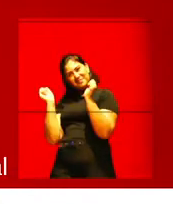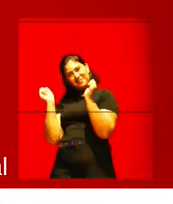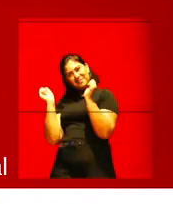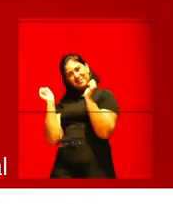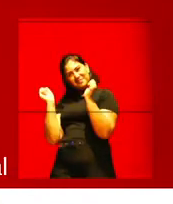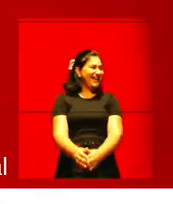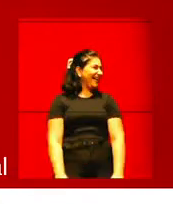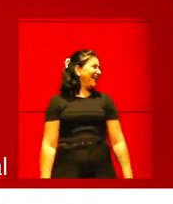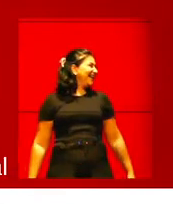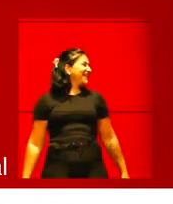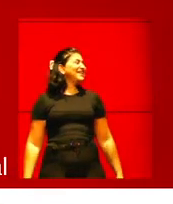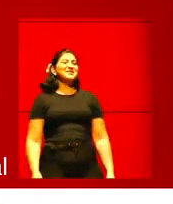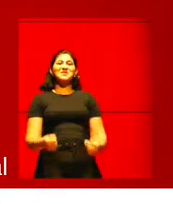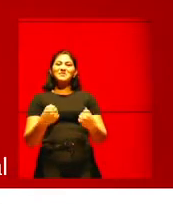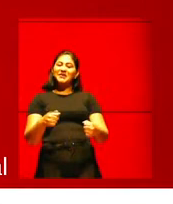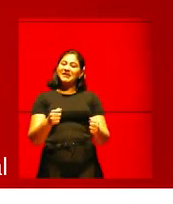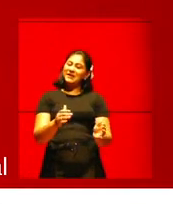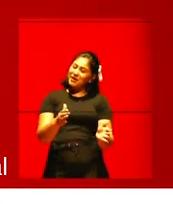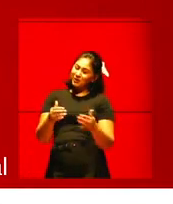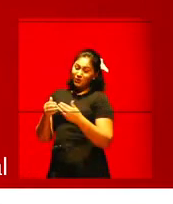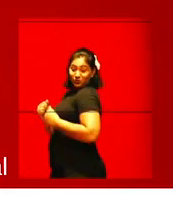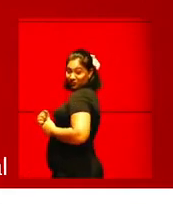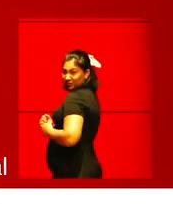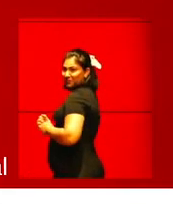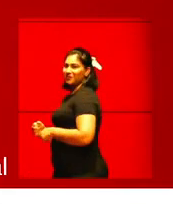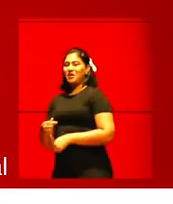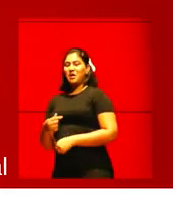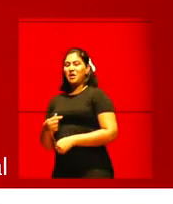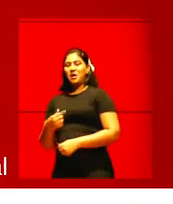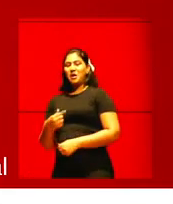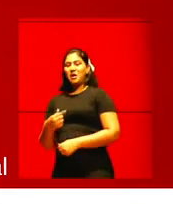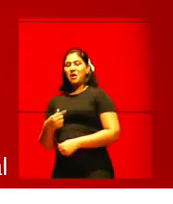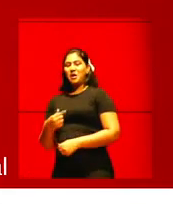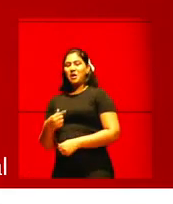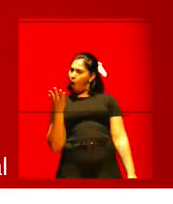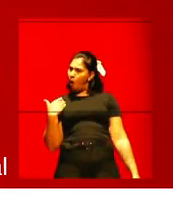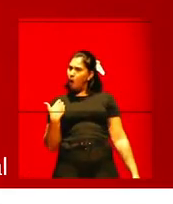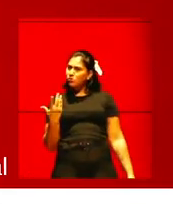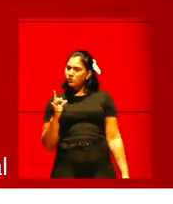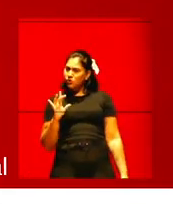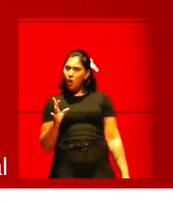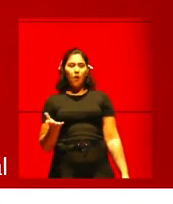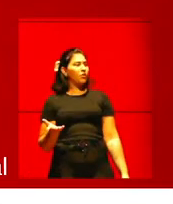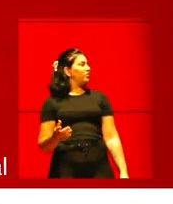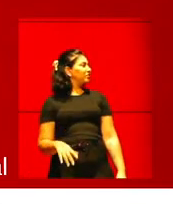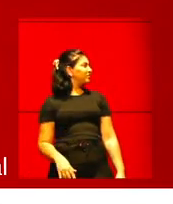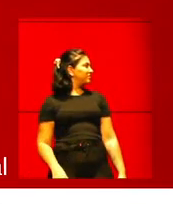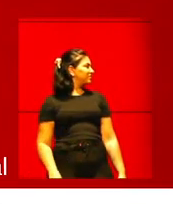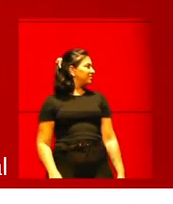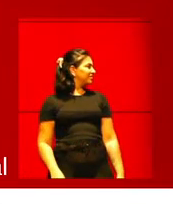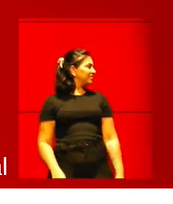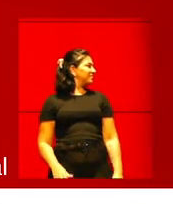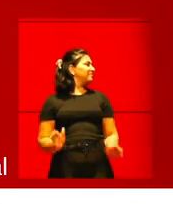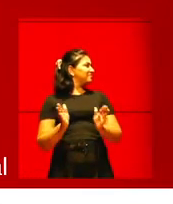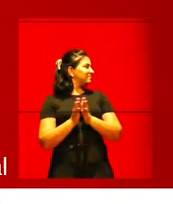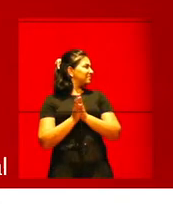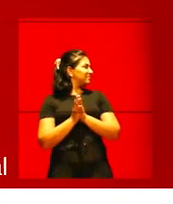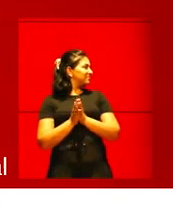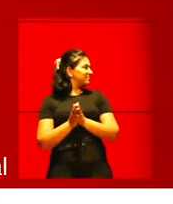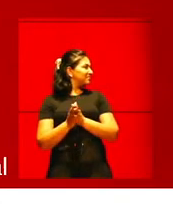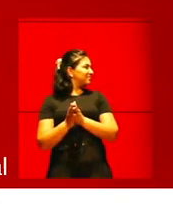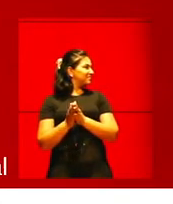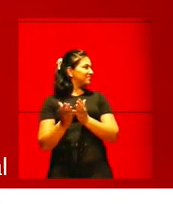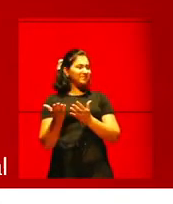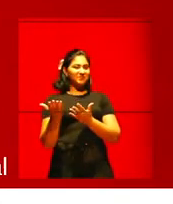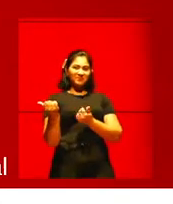Vocês têm que virar comigo. Vocês estão me deixando só. É, vem, ó. Vem pro Enem comigo. Desenrola.